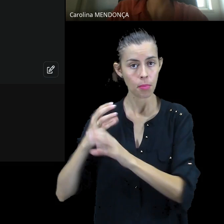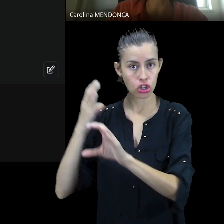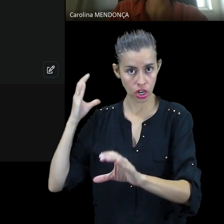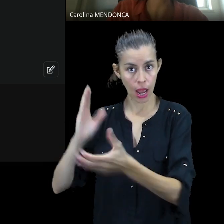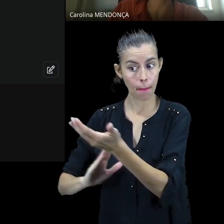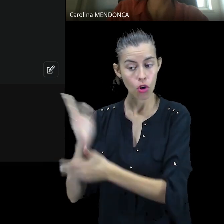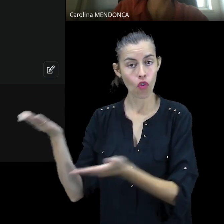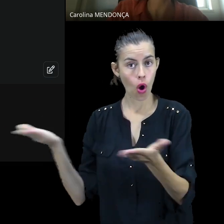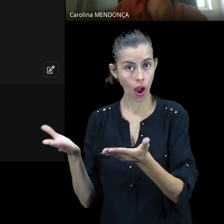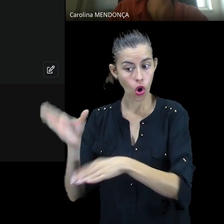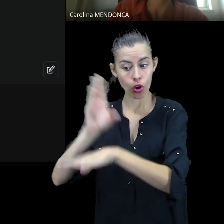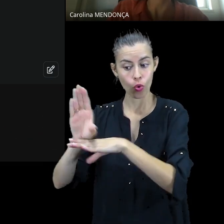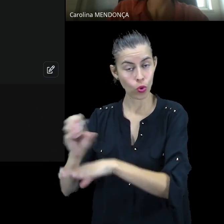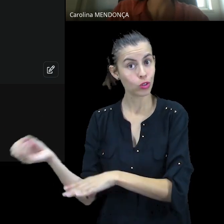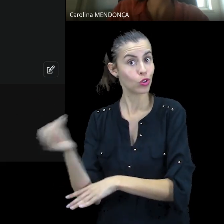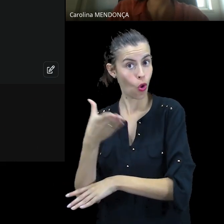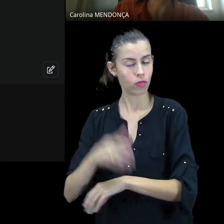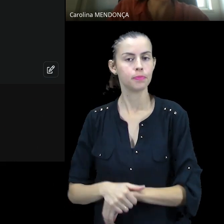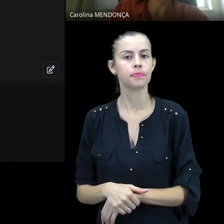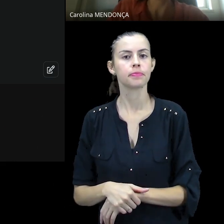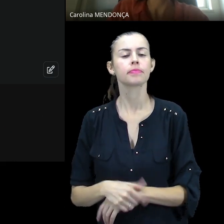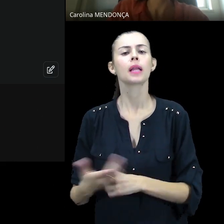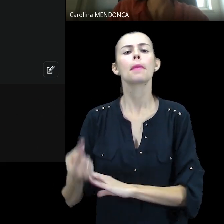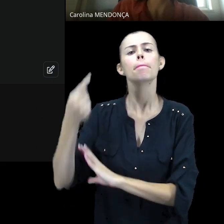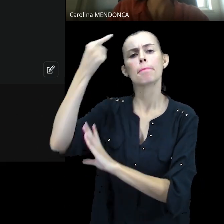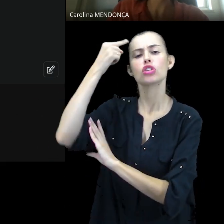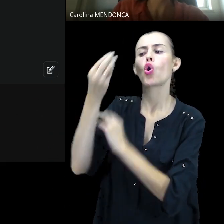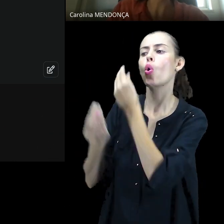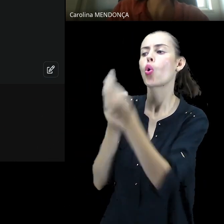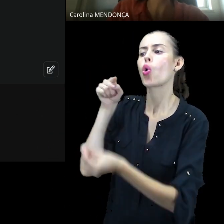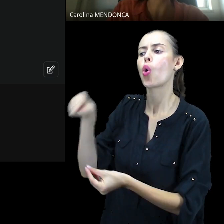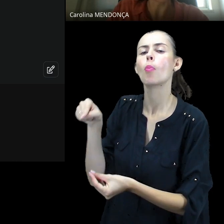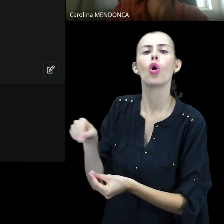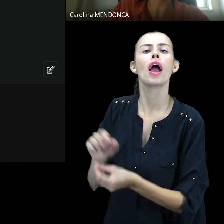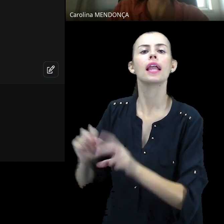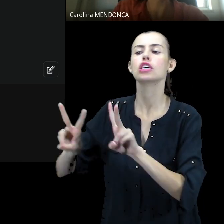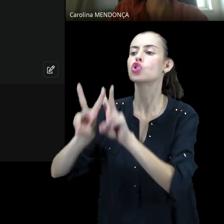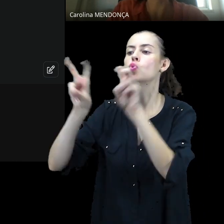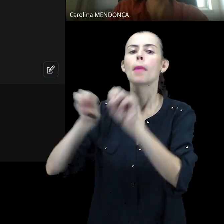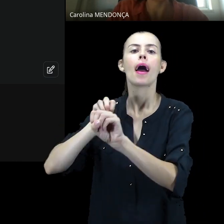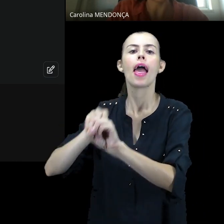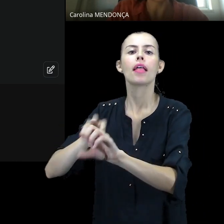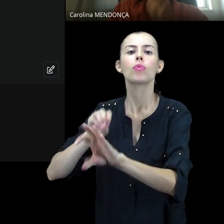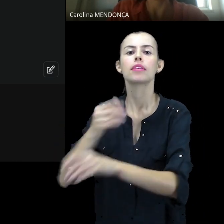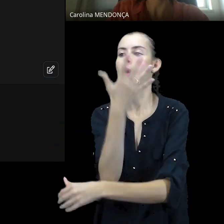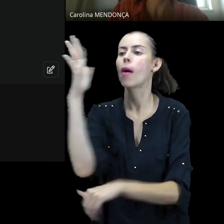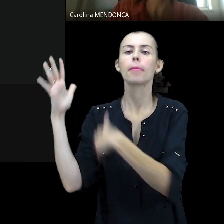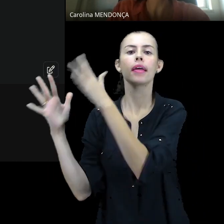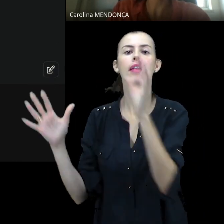aí, nesse projeto pedagógico, o desafio era que o curso pudesse pensar o desafio da educação